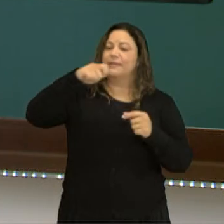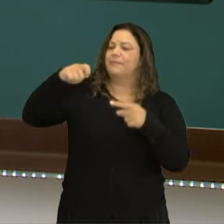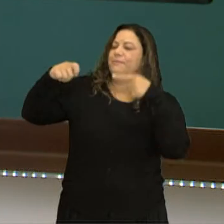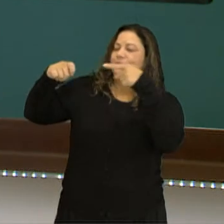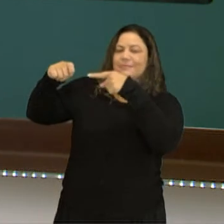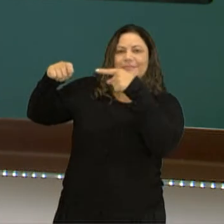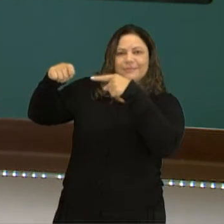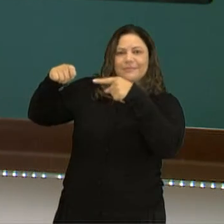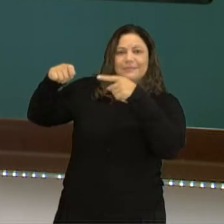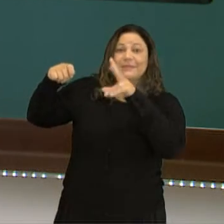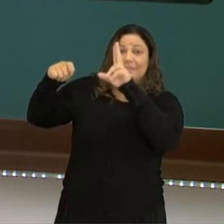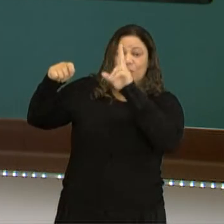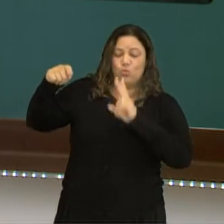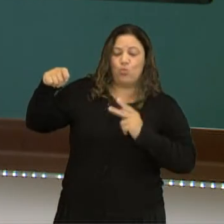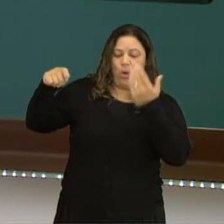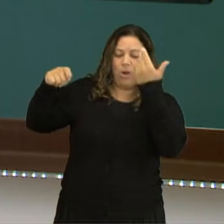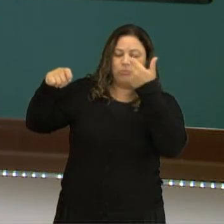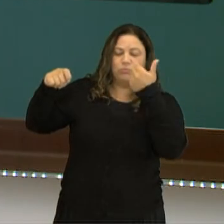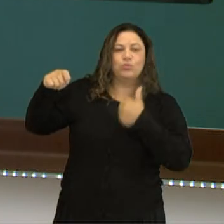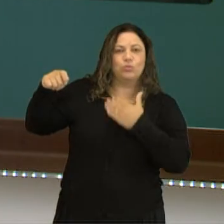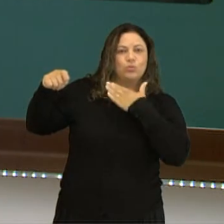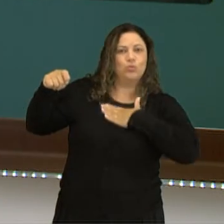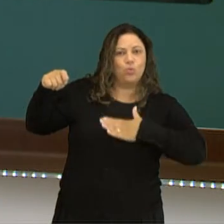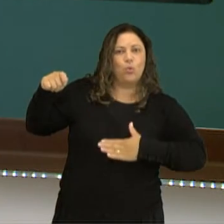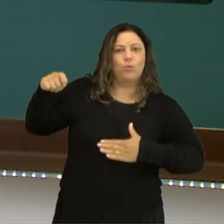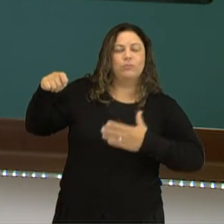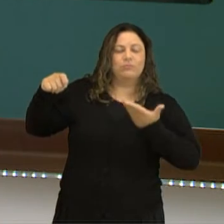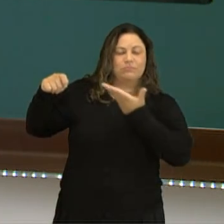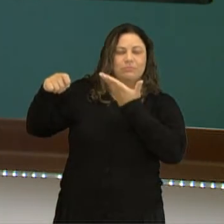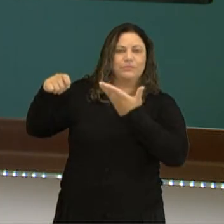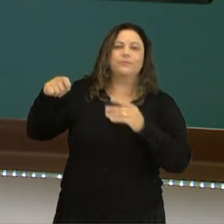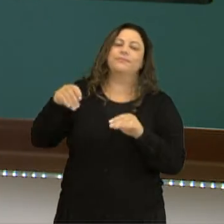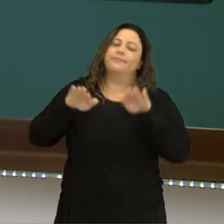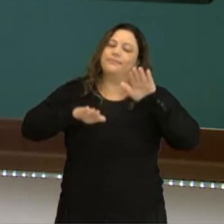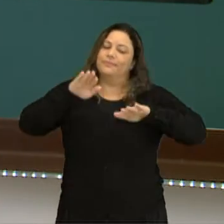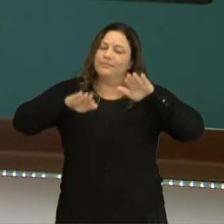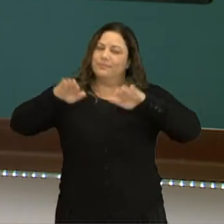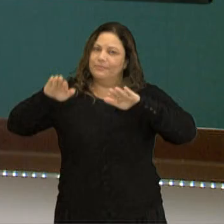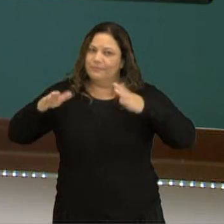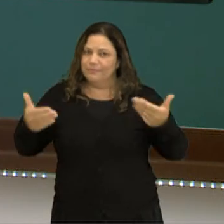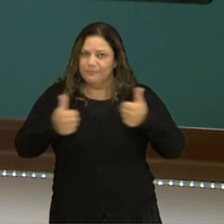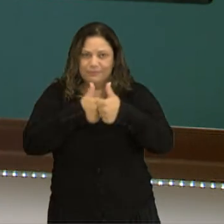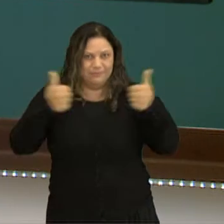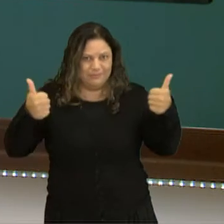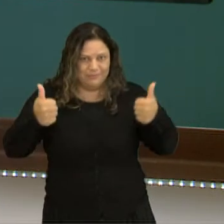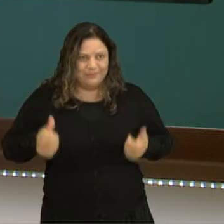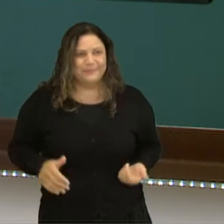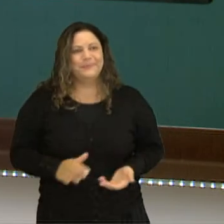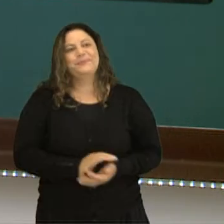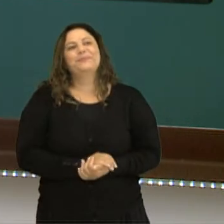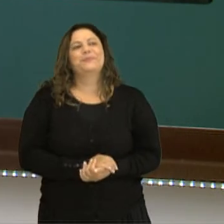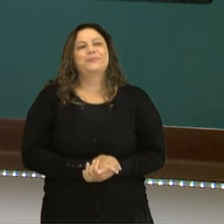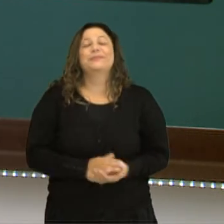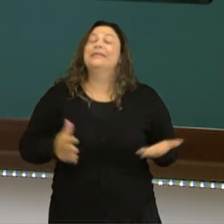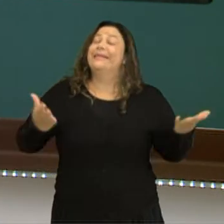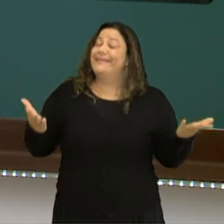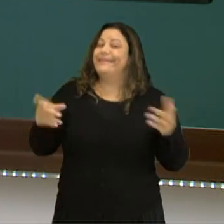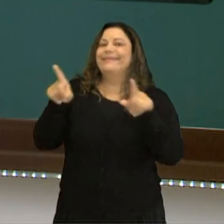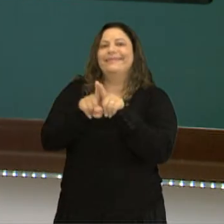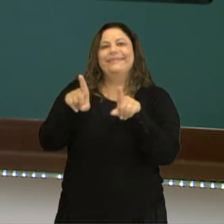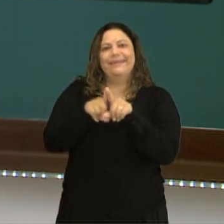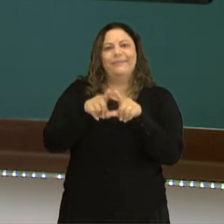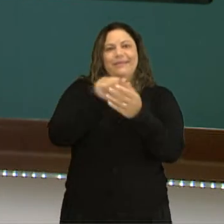a temperatura do corpo, porque eles estão em equilíbrio, eles estão na mesma temperatura, beleza? E é claro, esse exercício